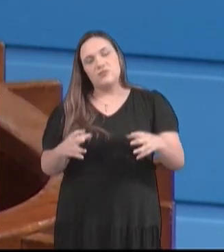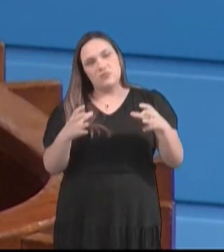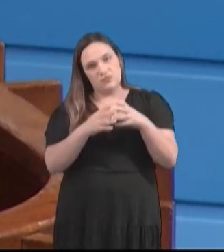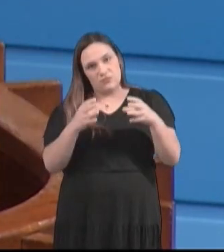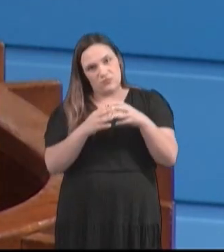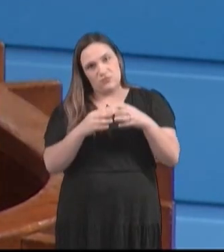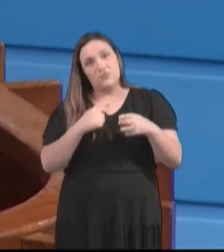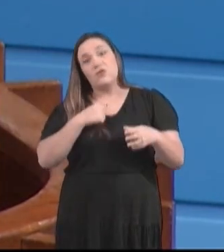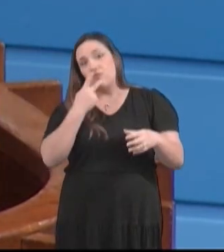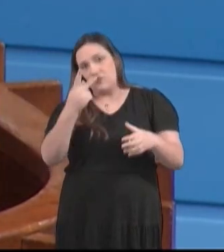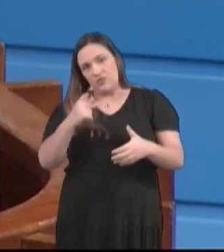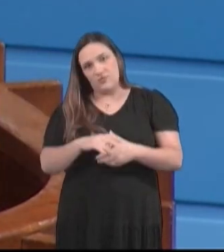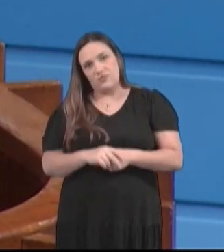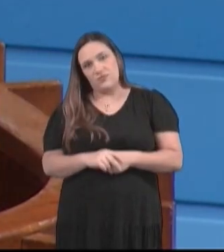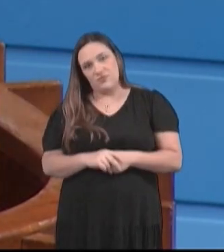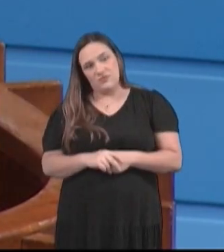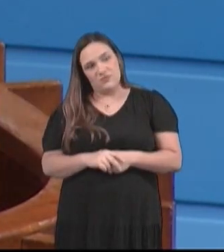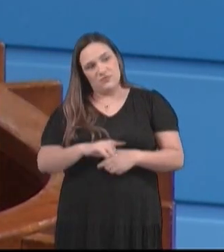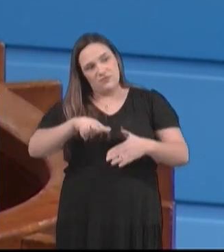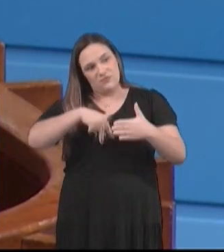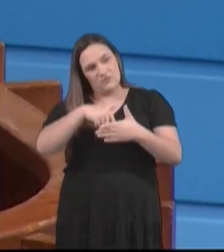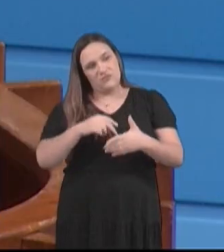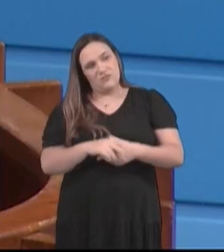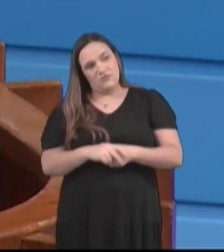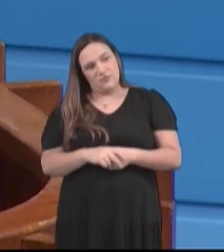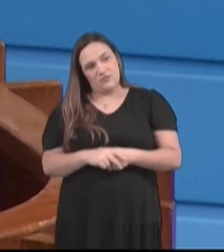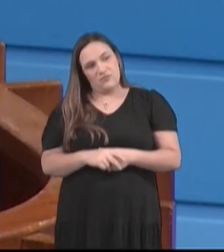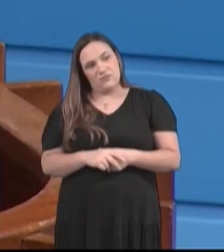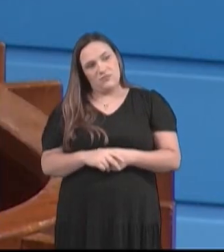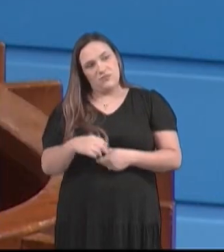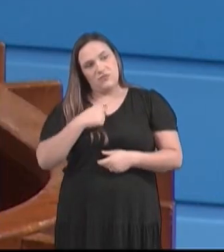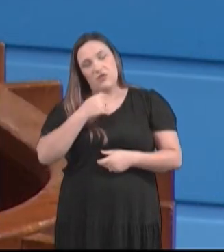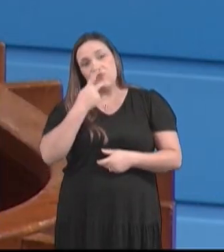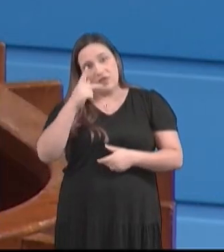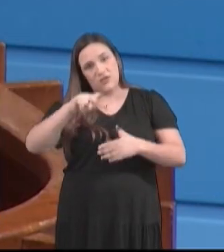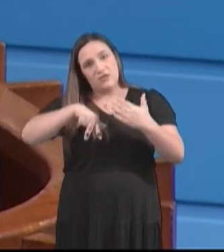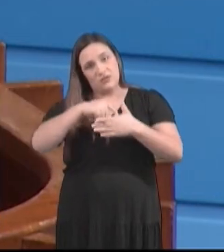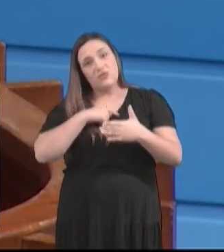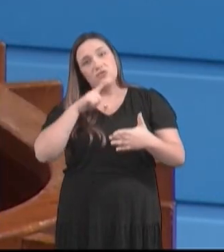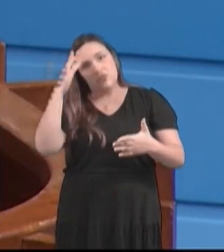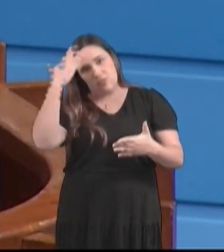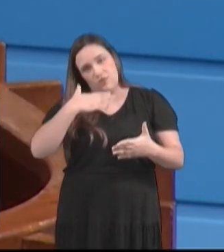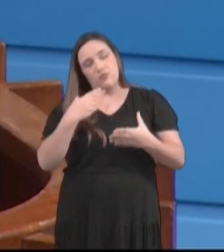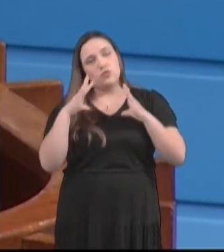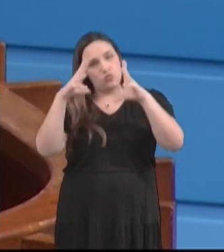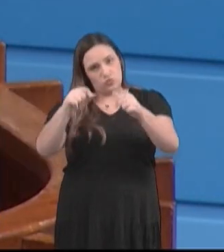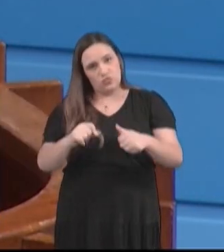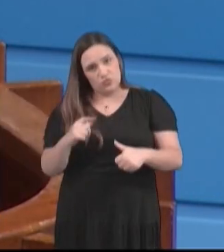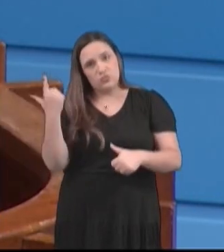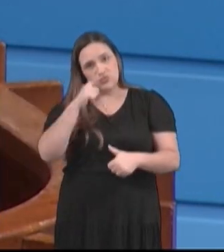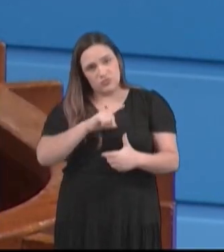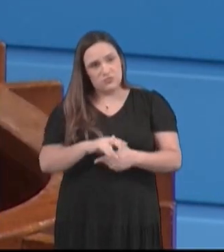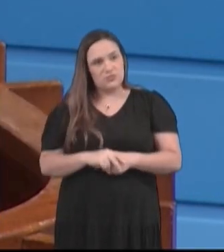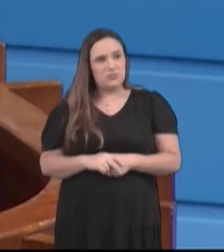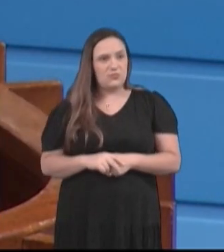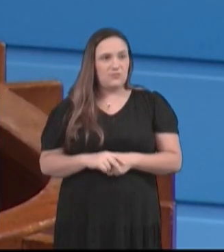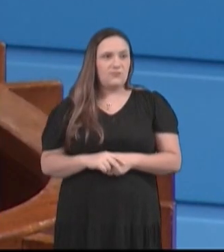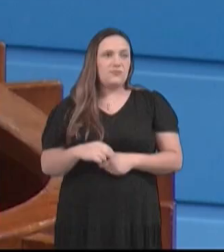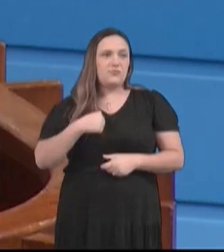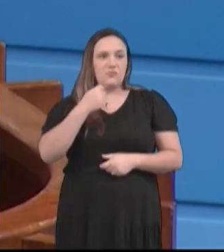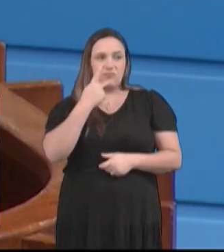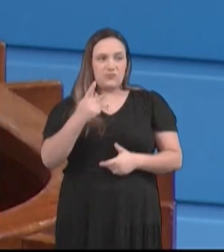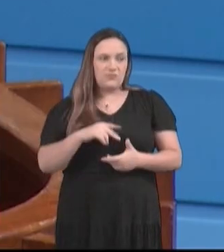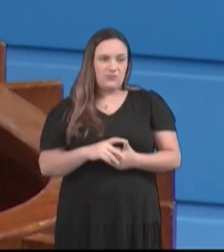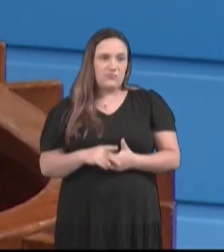comissões, e eu digo isso na tribuna, excelências, porque tenho como provar absolutamente tudo que eu